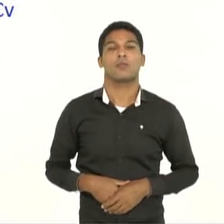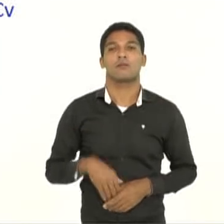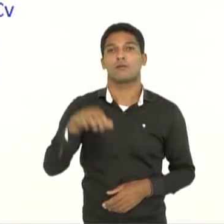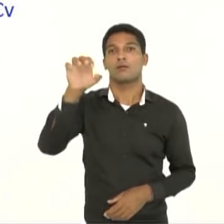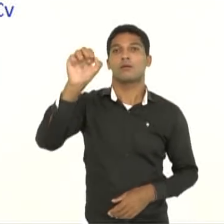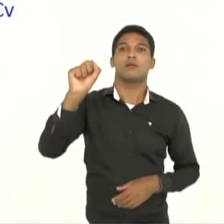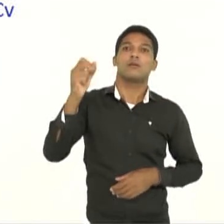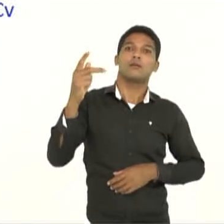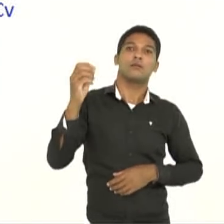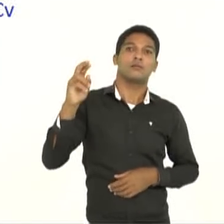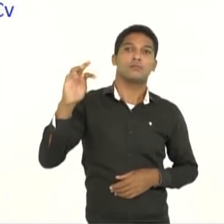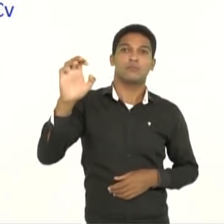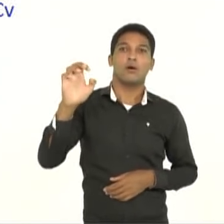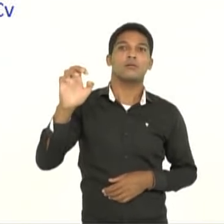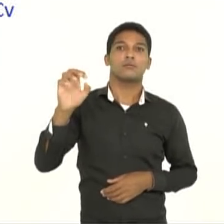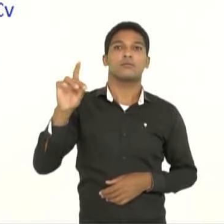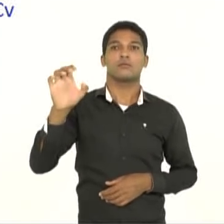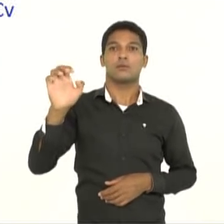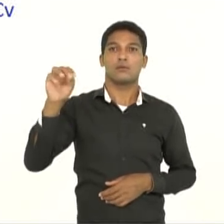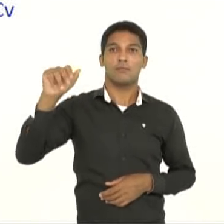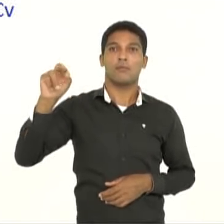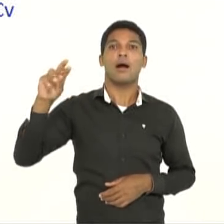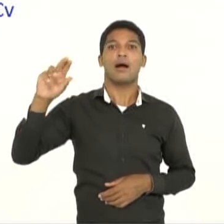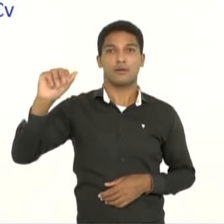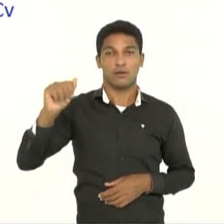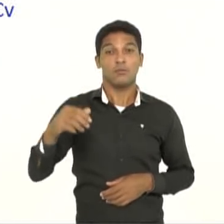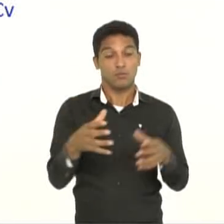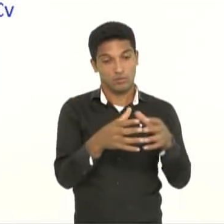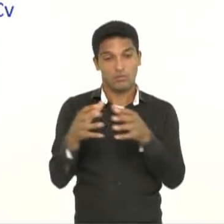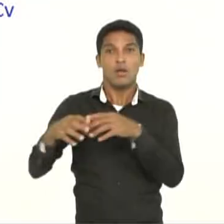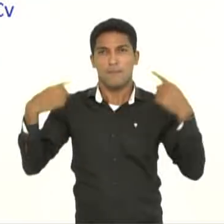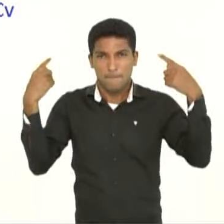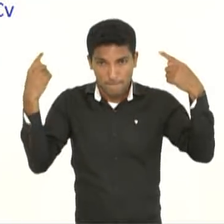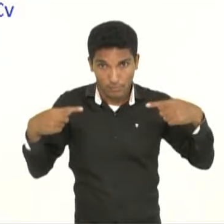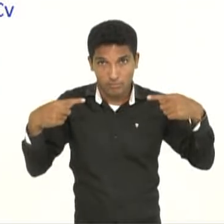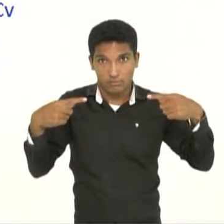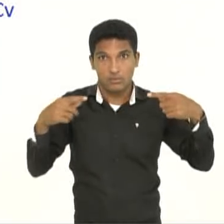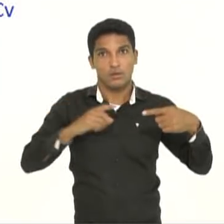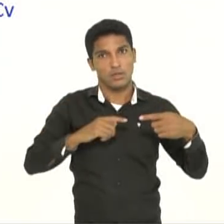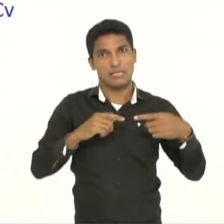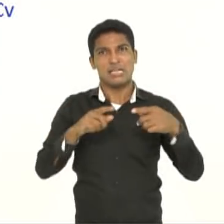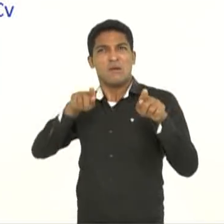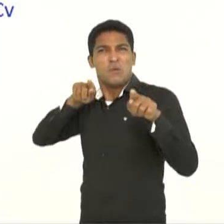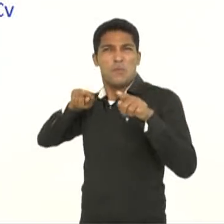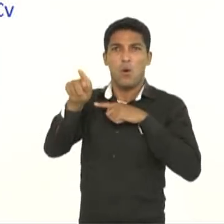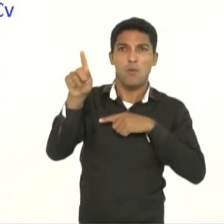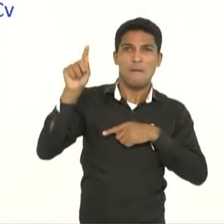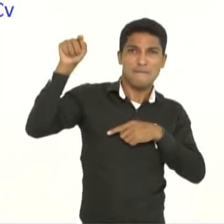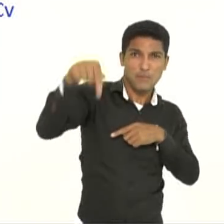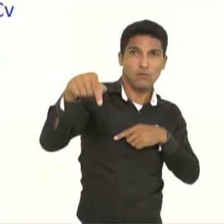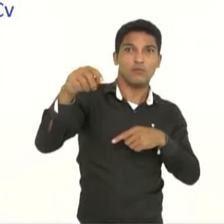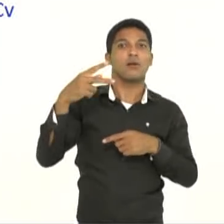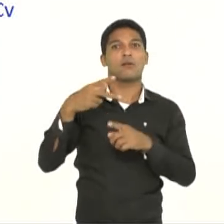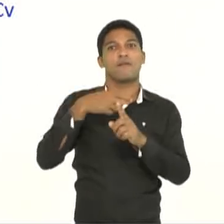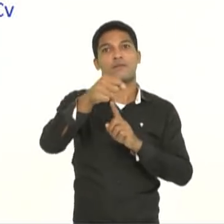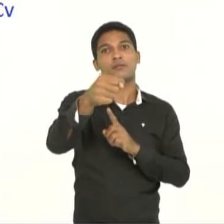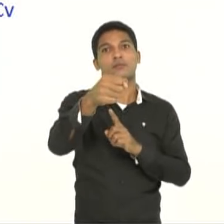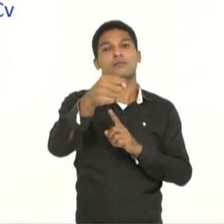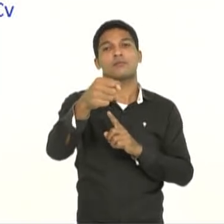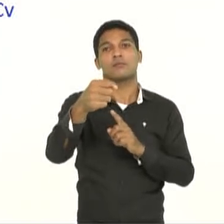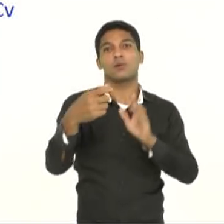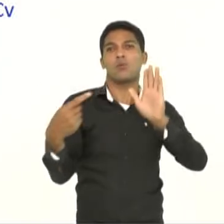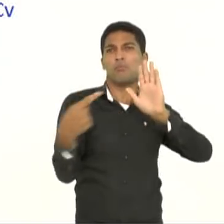estilo mais rápido de nadar, tá? E também nós vimos que além das provas nas piscinas, também existe a natação em